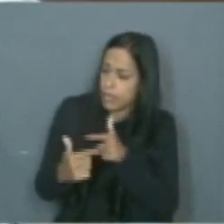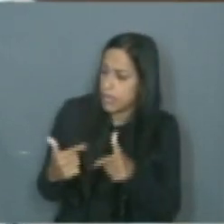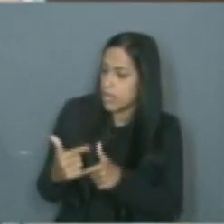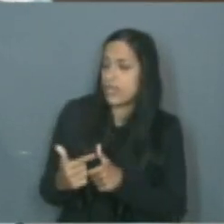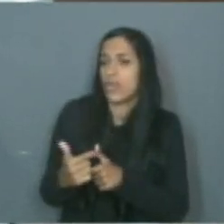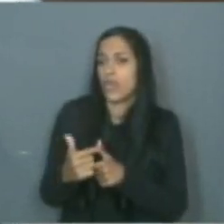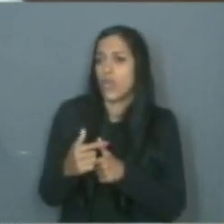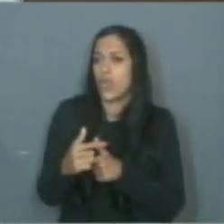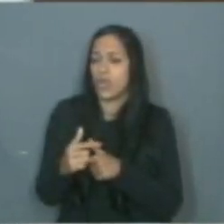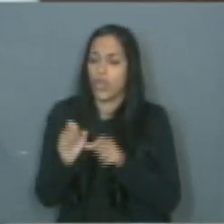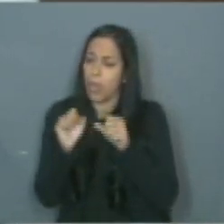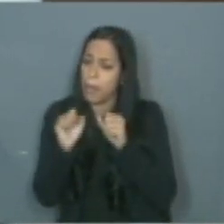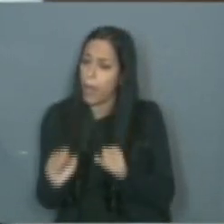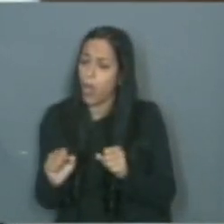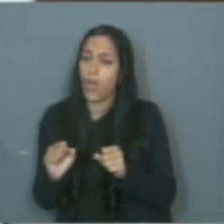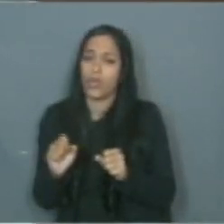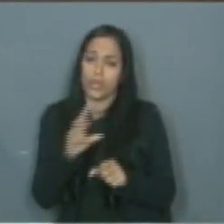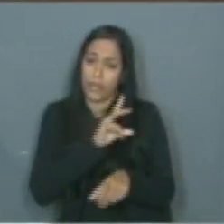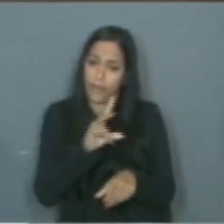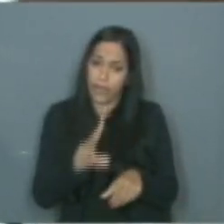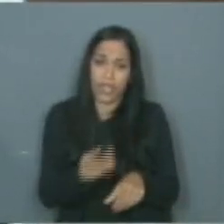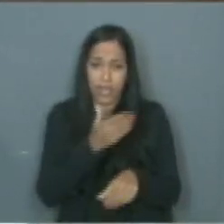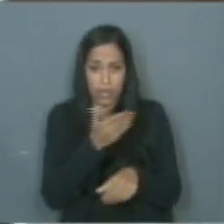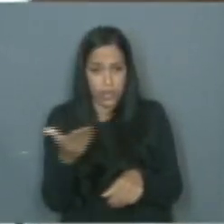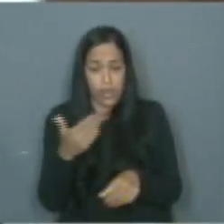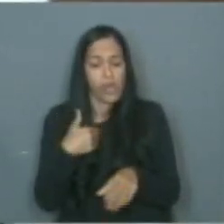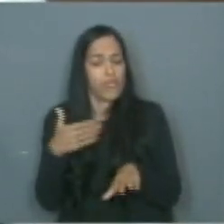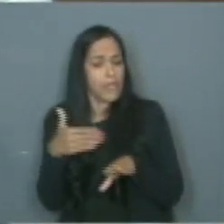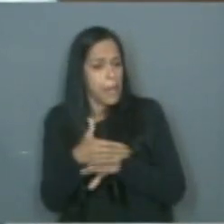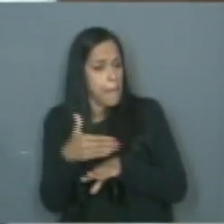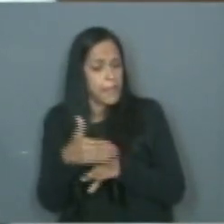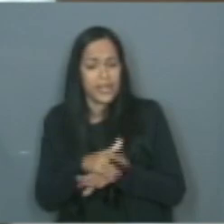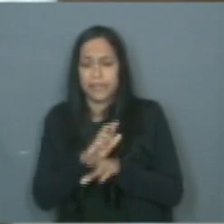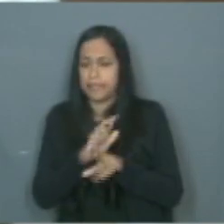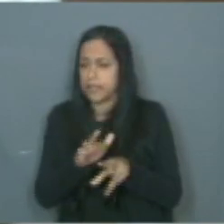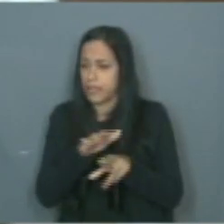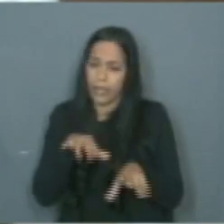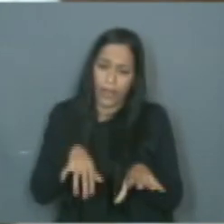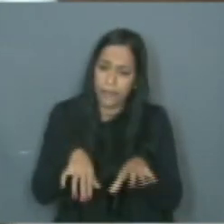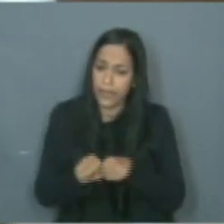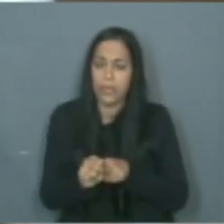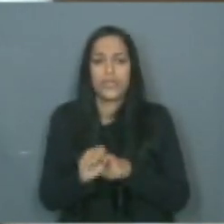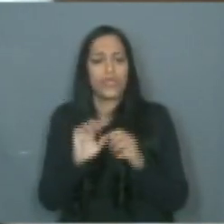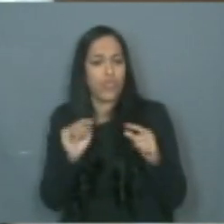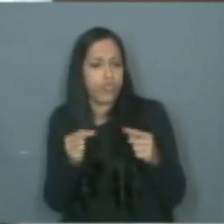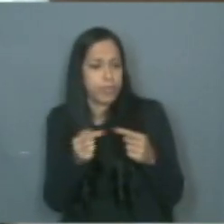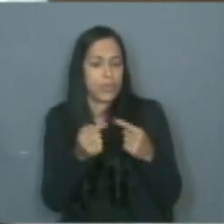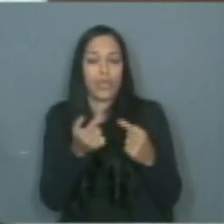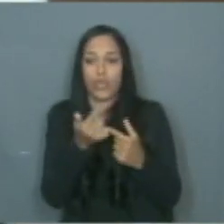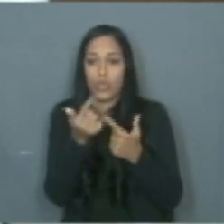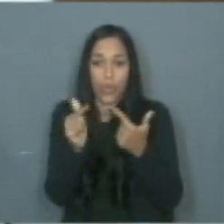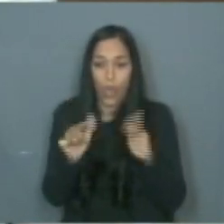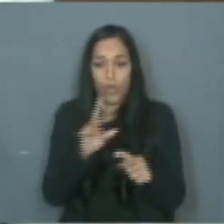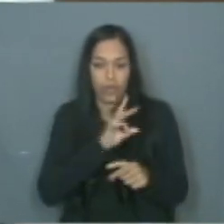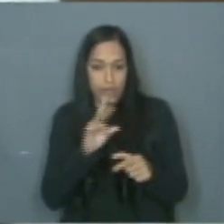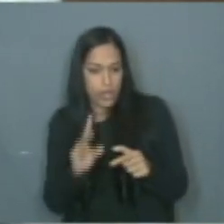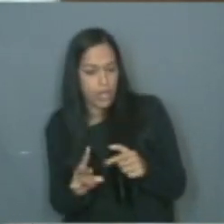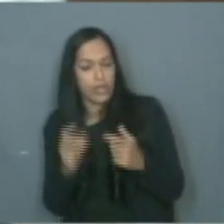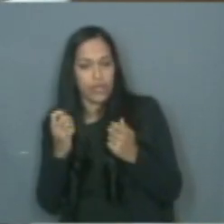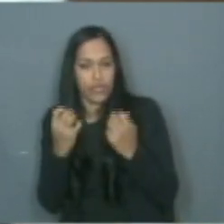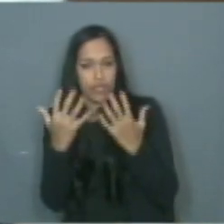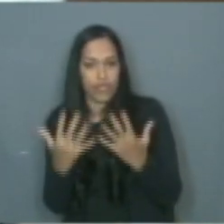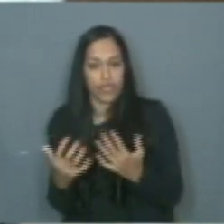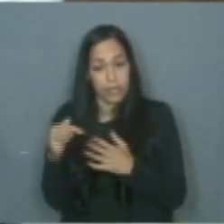é que pode os vereadores ou não. Já participei de diversas formações e concordo com outros vereadores que já disseram aqui